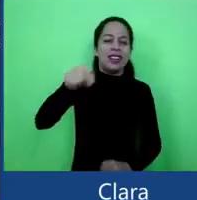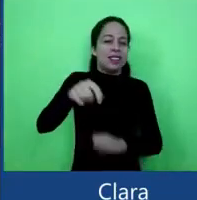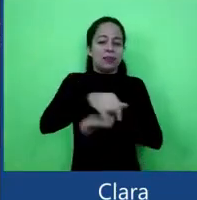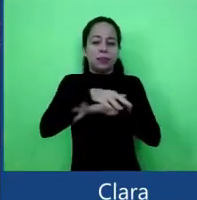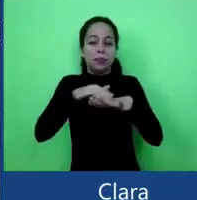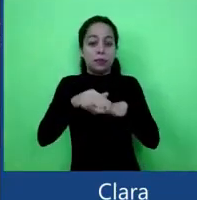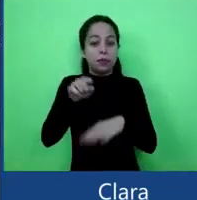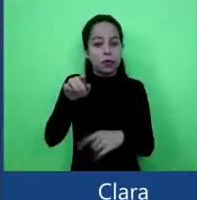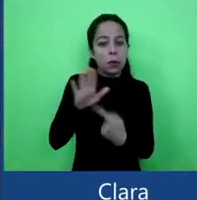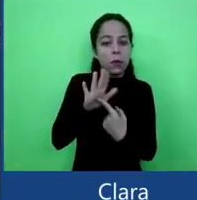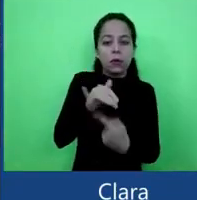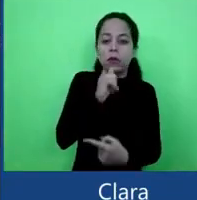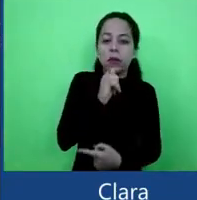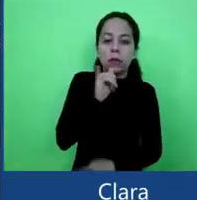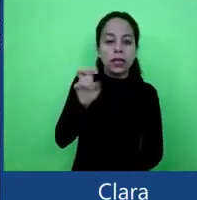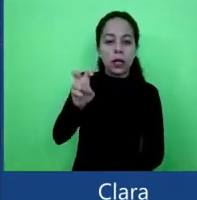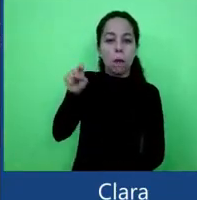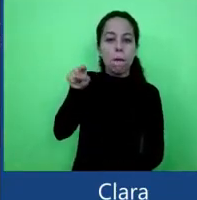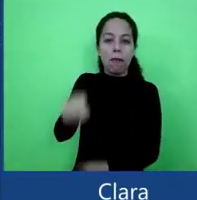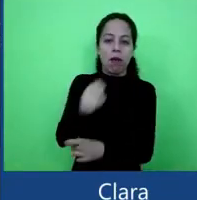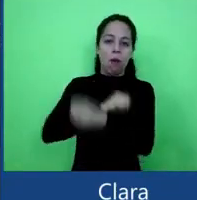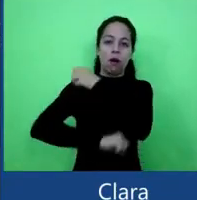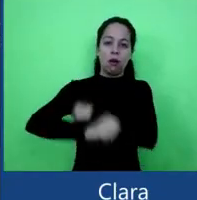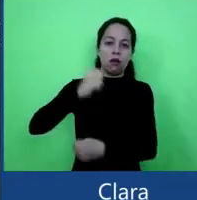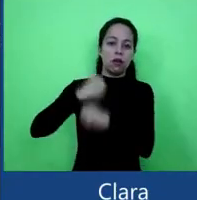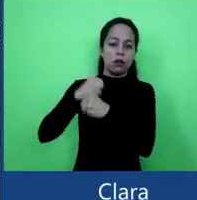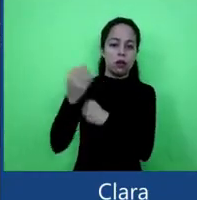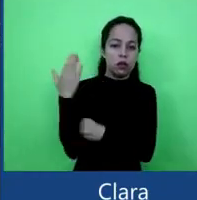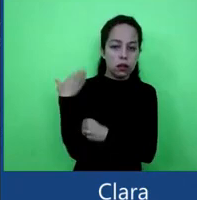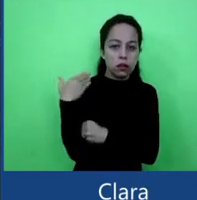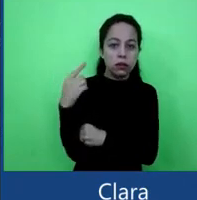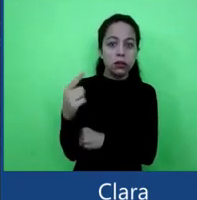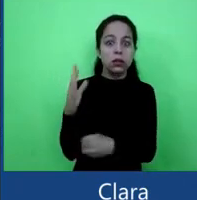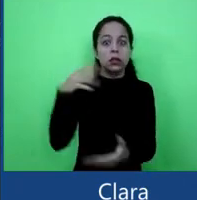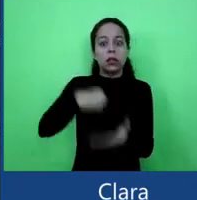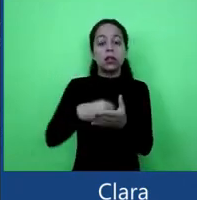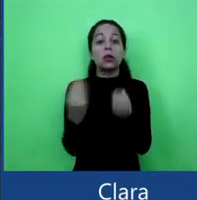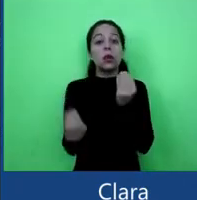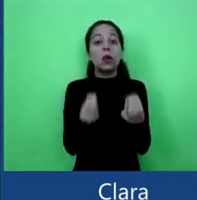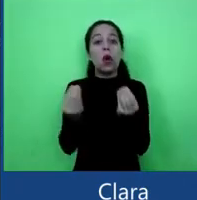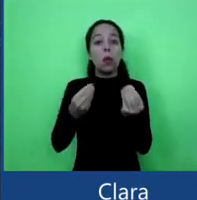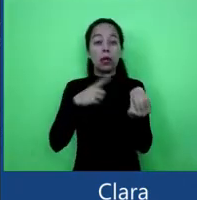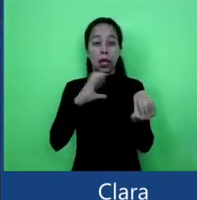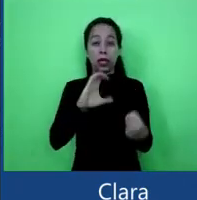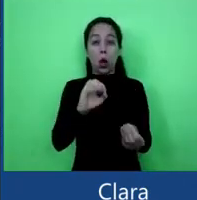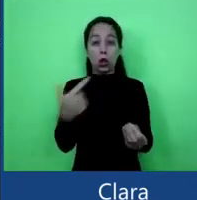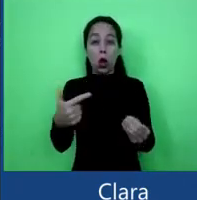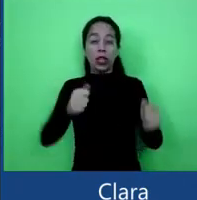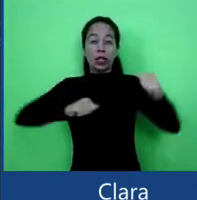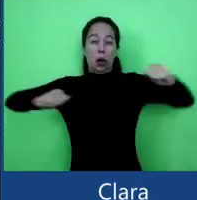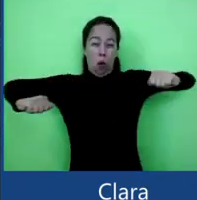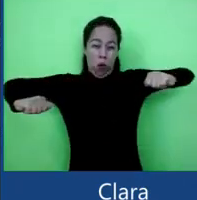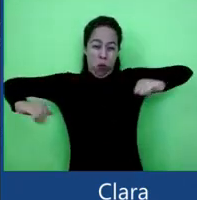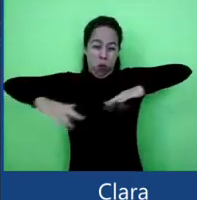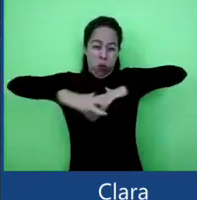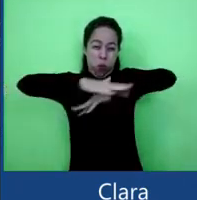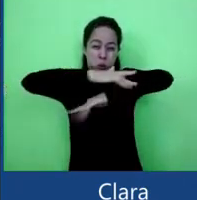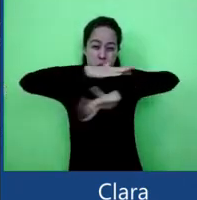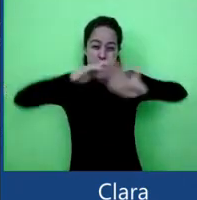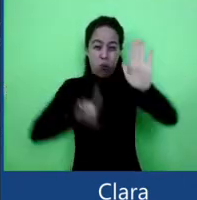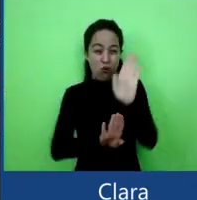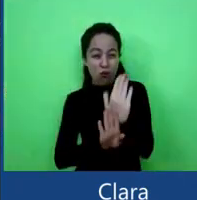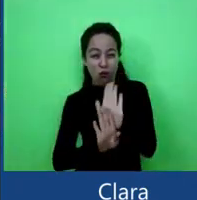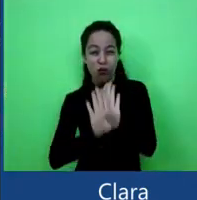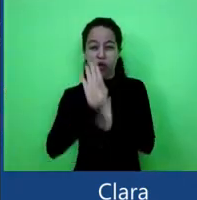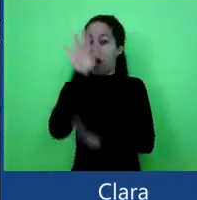um aumento muito rápido e muito intenso nas concentrações de CO2 na atmosfera, né? Então,